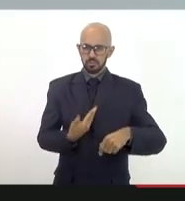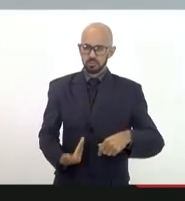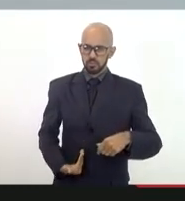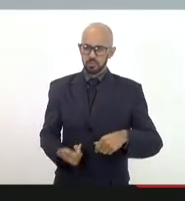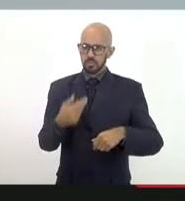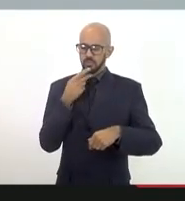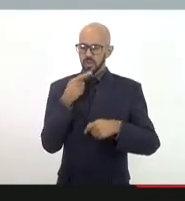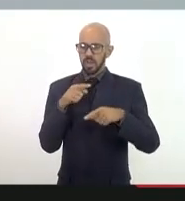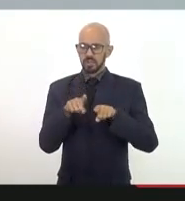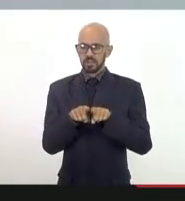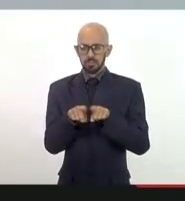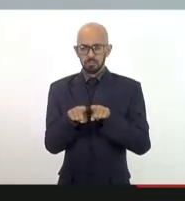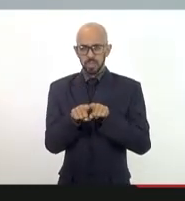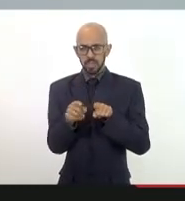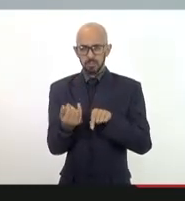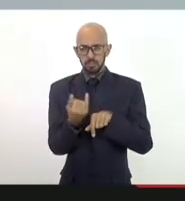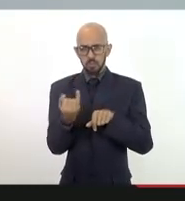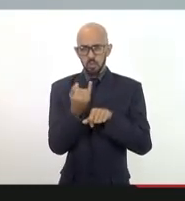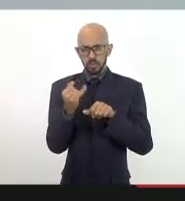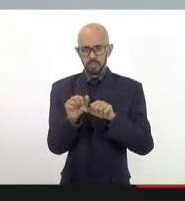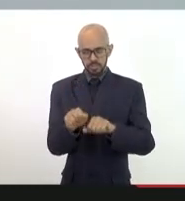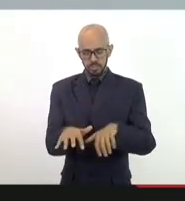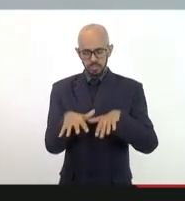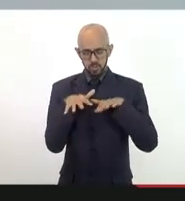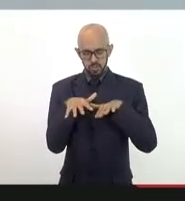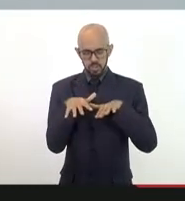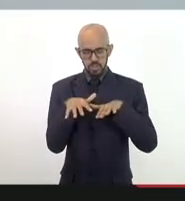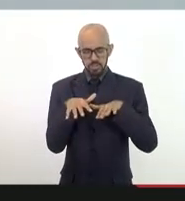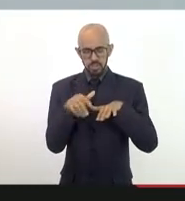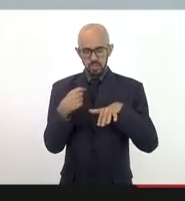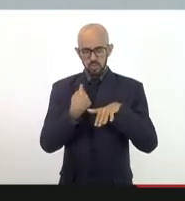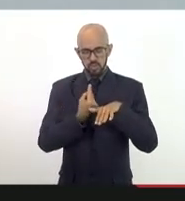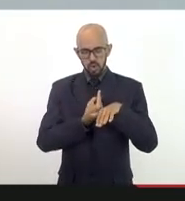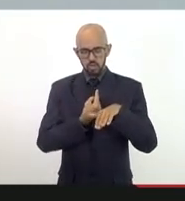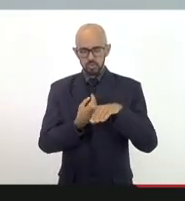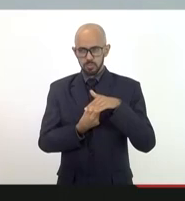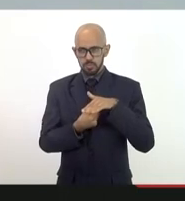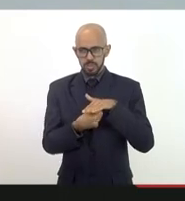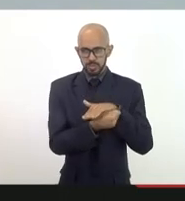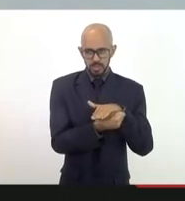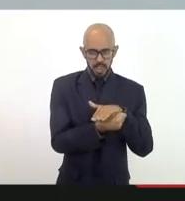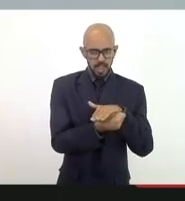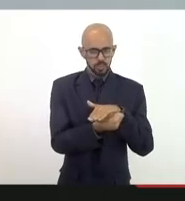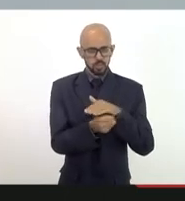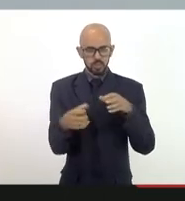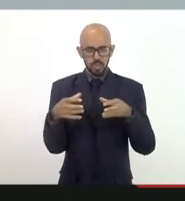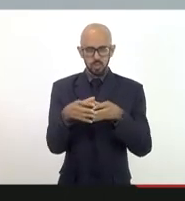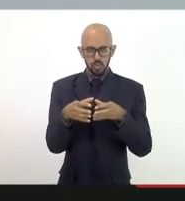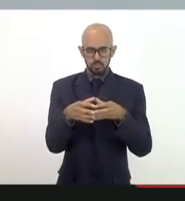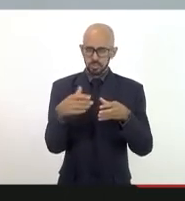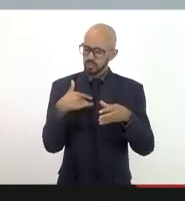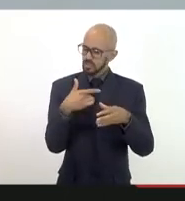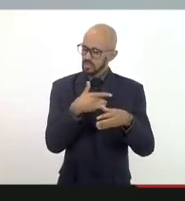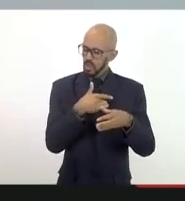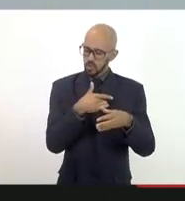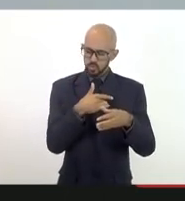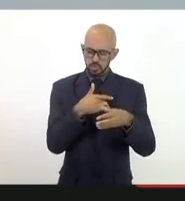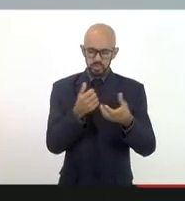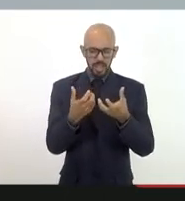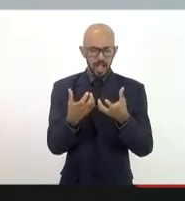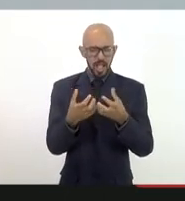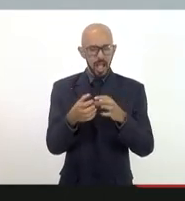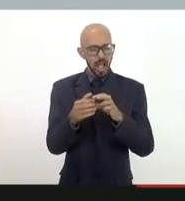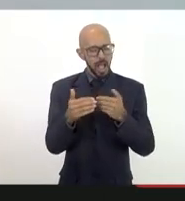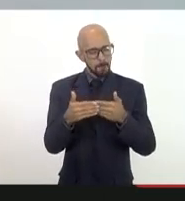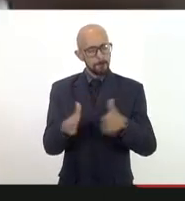da importância dessa audiência e colocar, como sempre, o nosso mandato no âmbito das atividades da Comissão de Saúde à disposição para seguirmos enfrentando